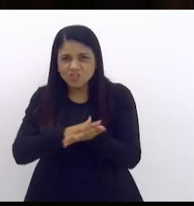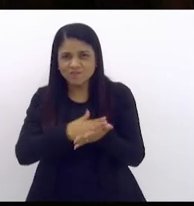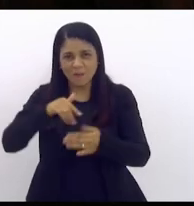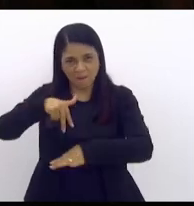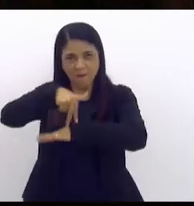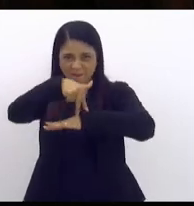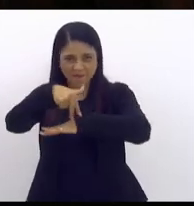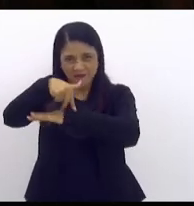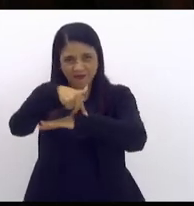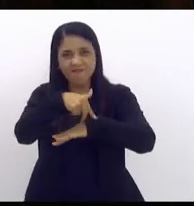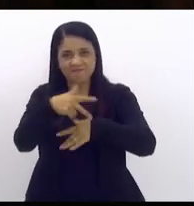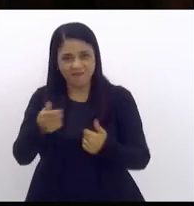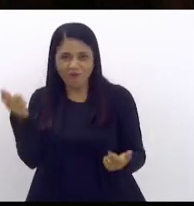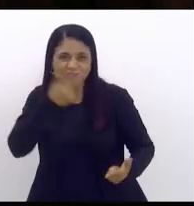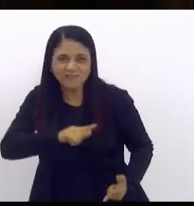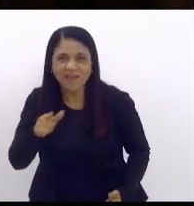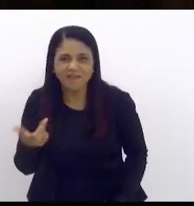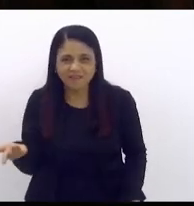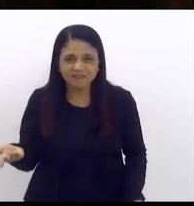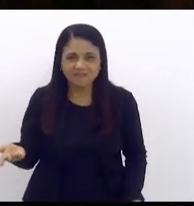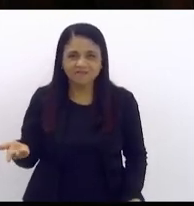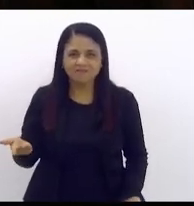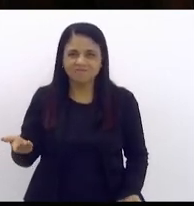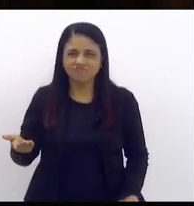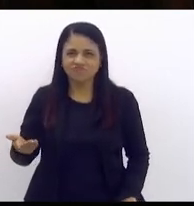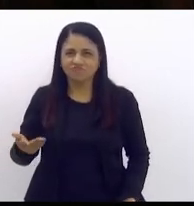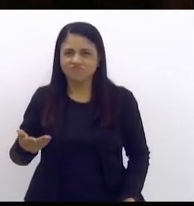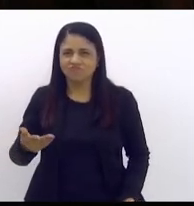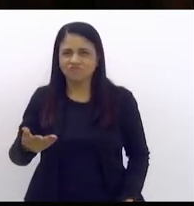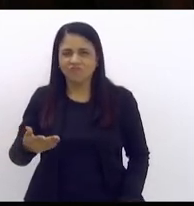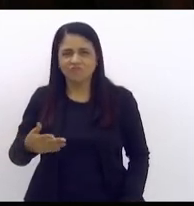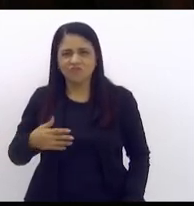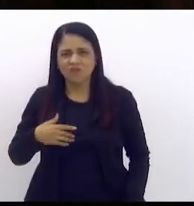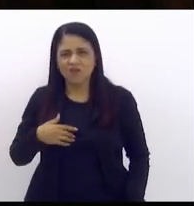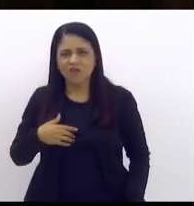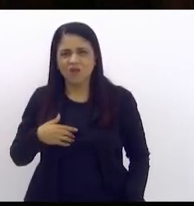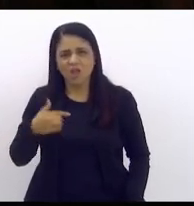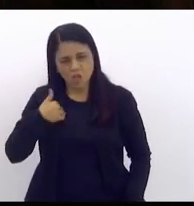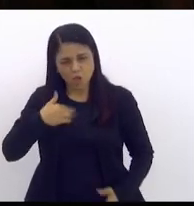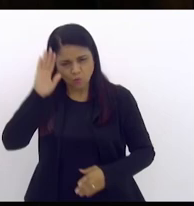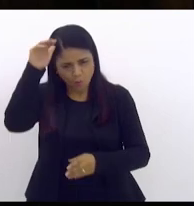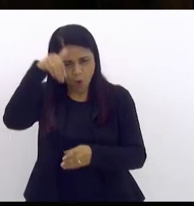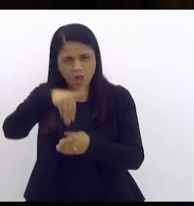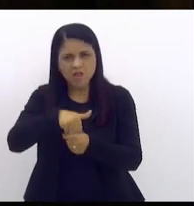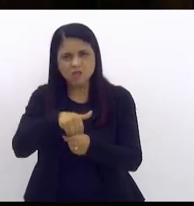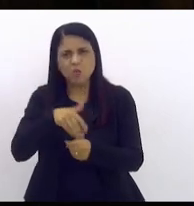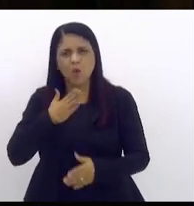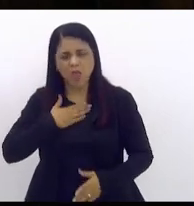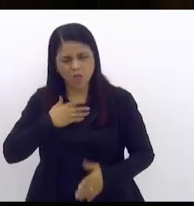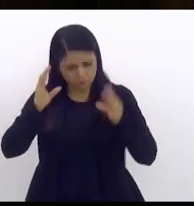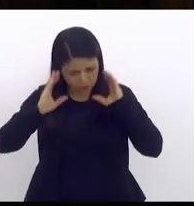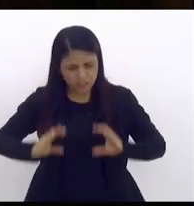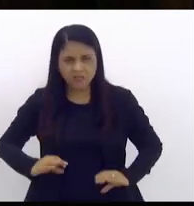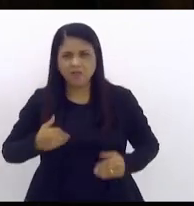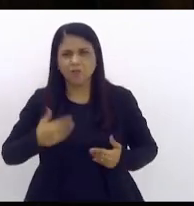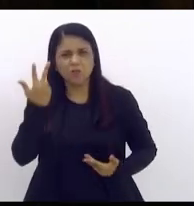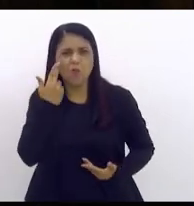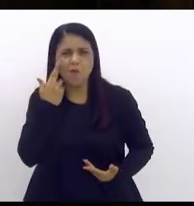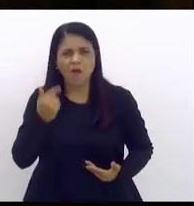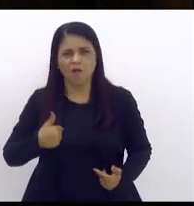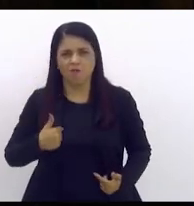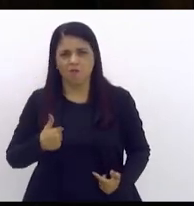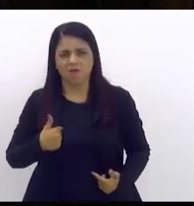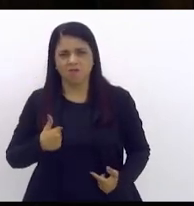Mas, enfim, é indignante mesmo. Estou falando aqui como um eleitor, aqui como qualquer cidadão normal que